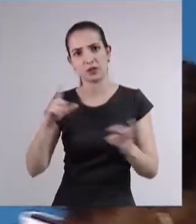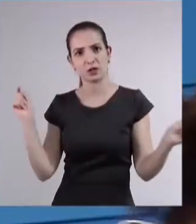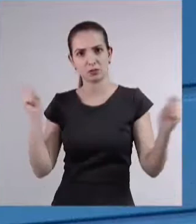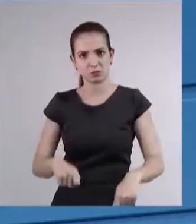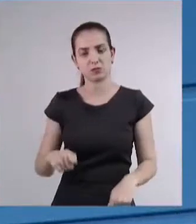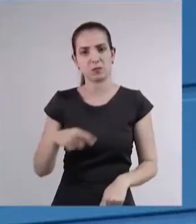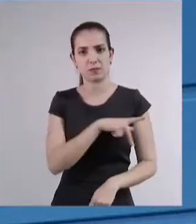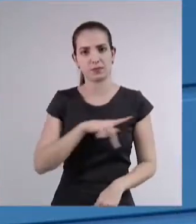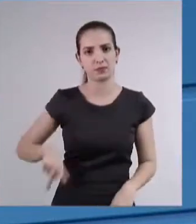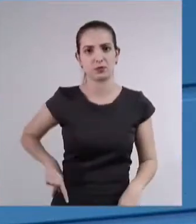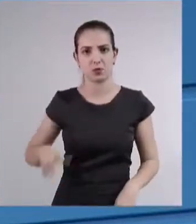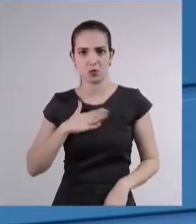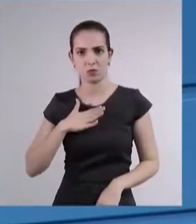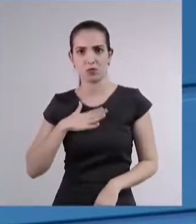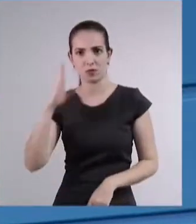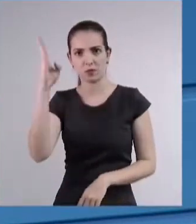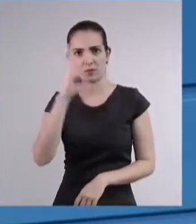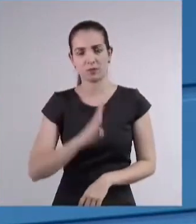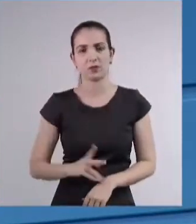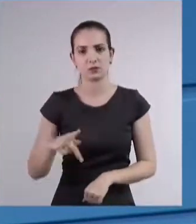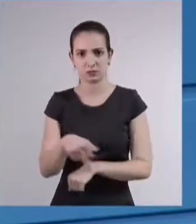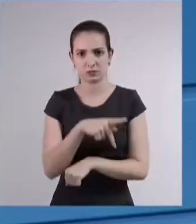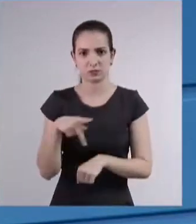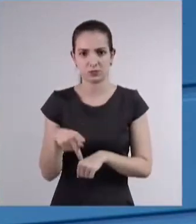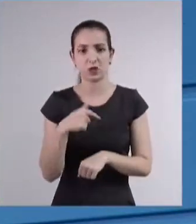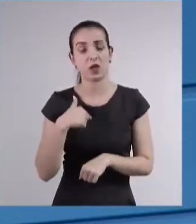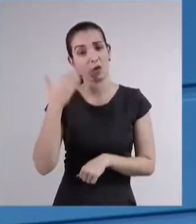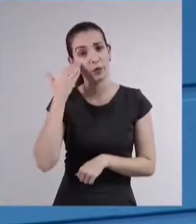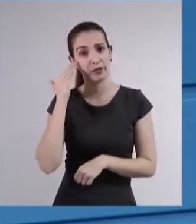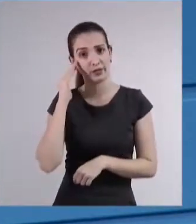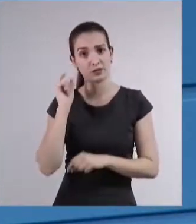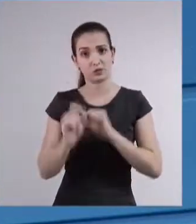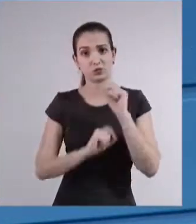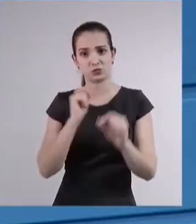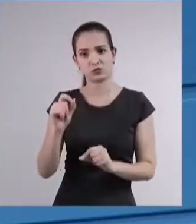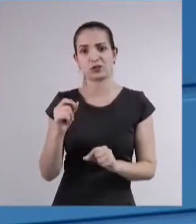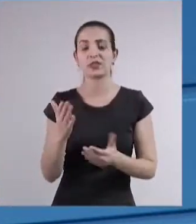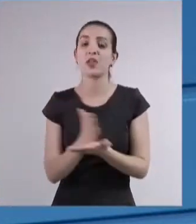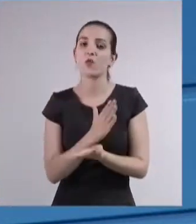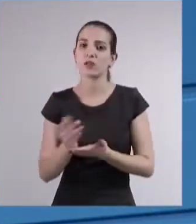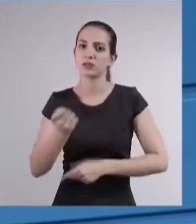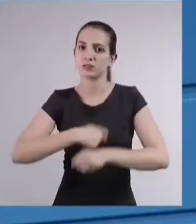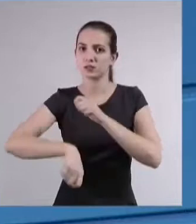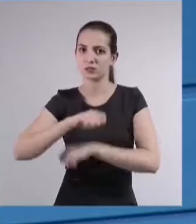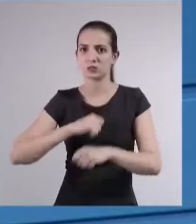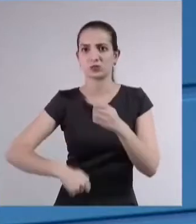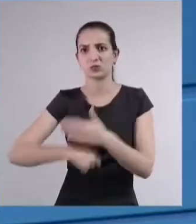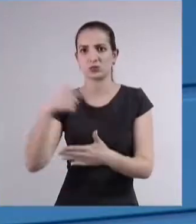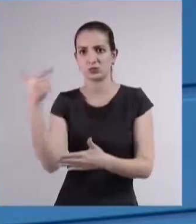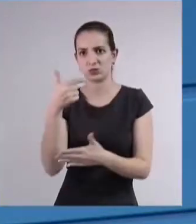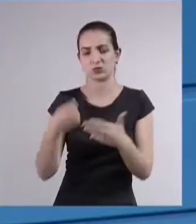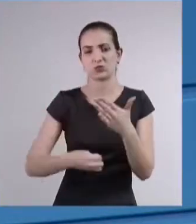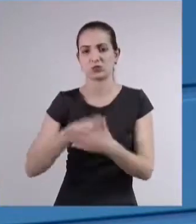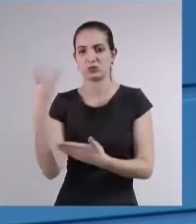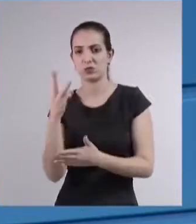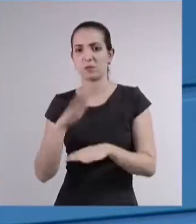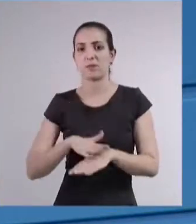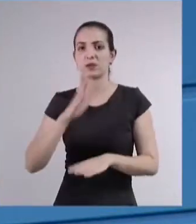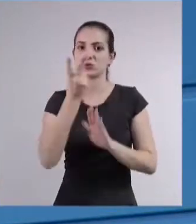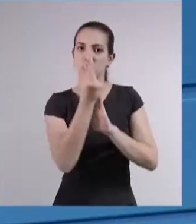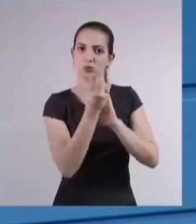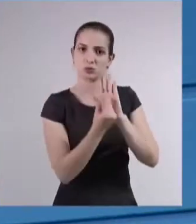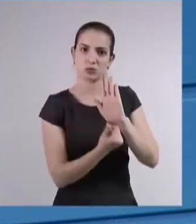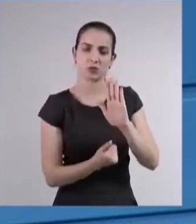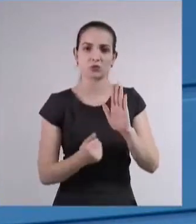meu país. Eu sempre entendi que, tecnicamente, por ter, talvez, administrado o segundo e terceiro maior orçamento do